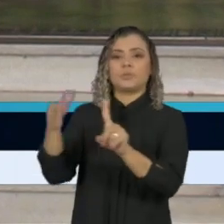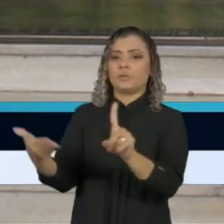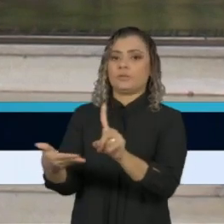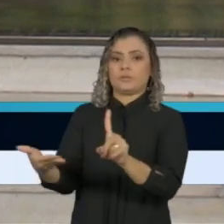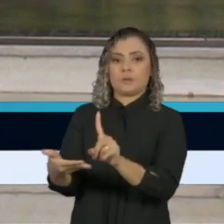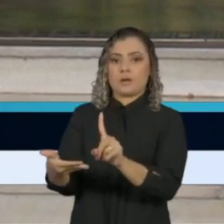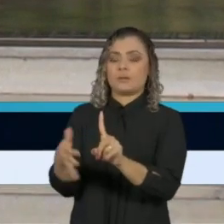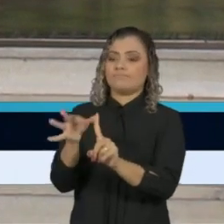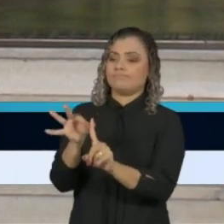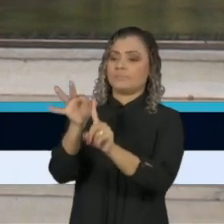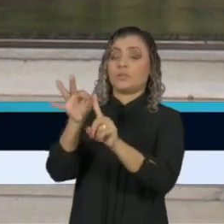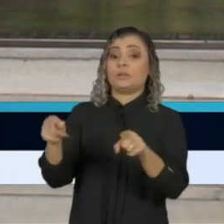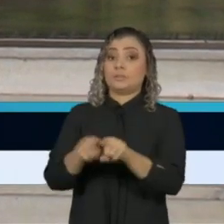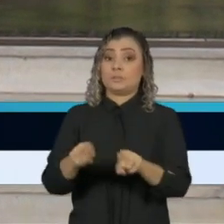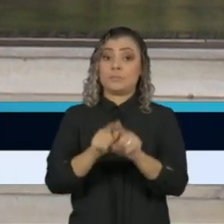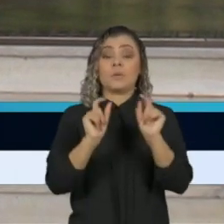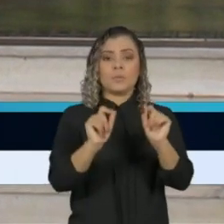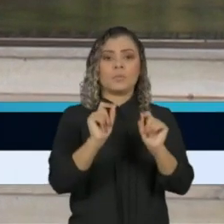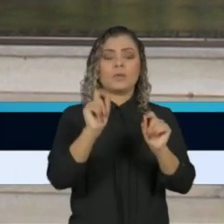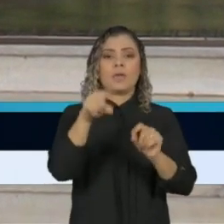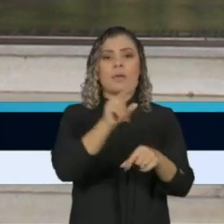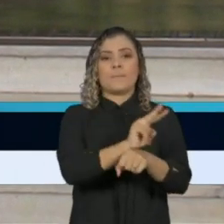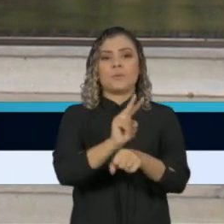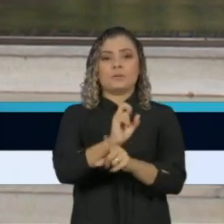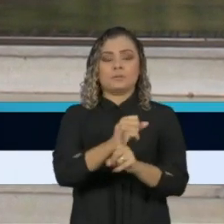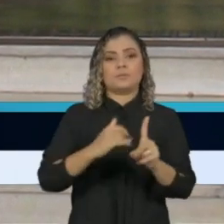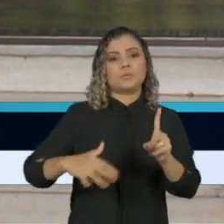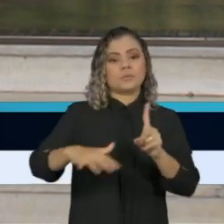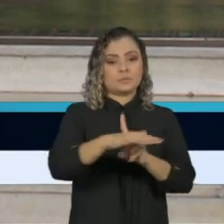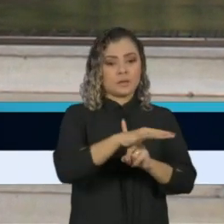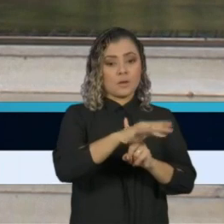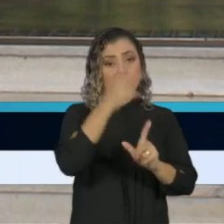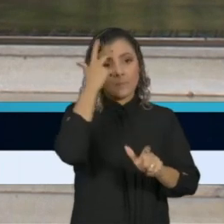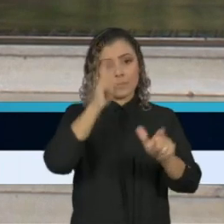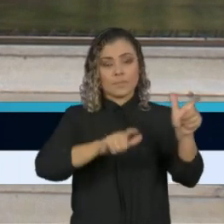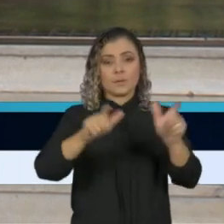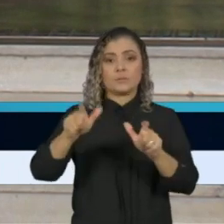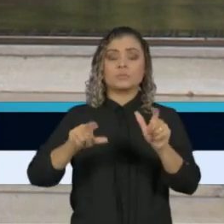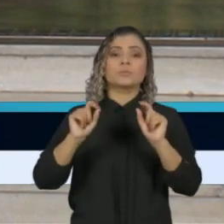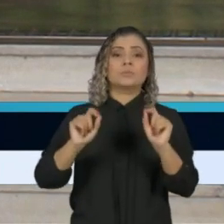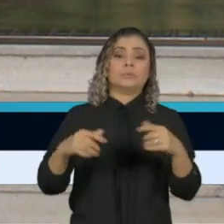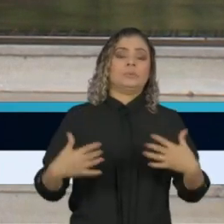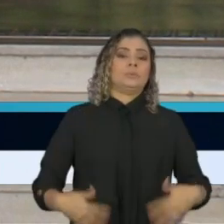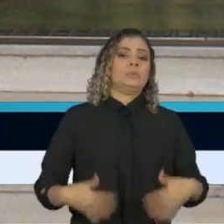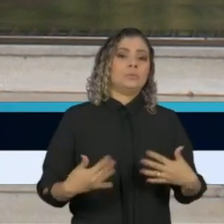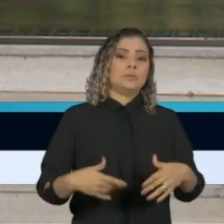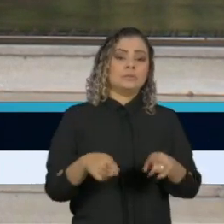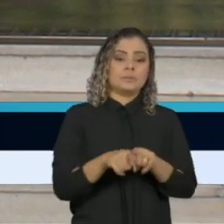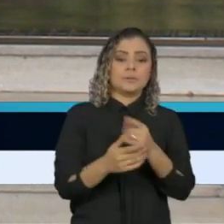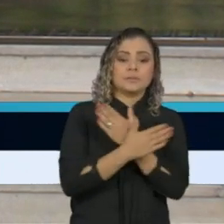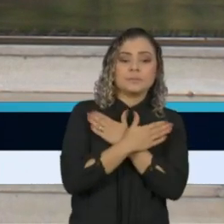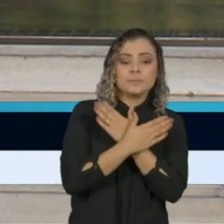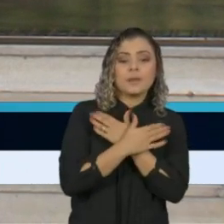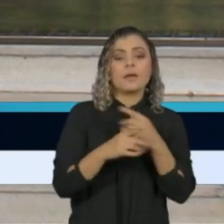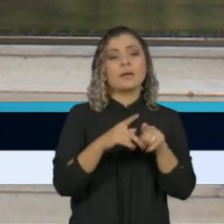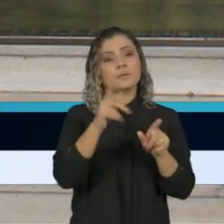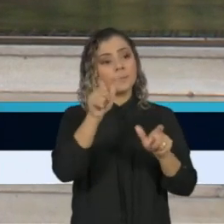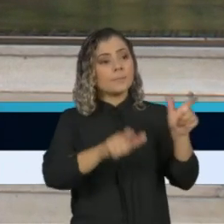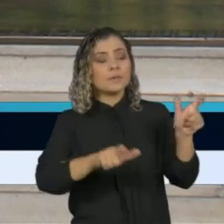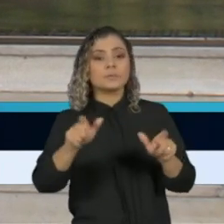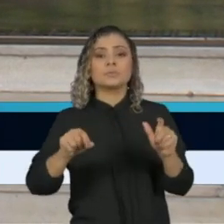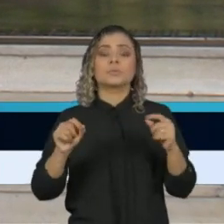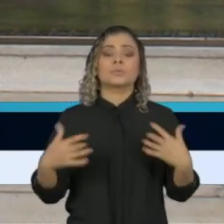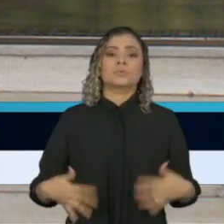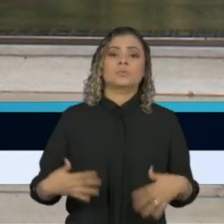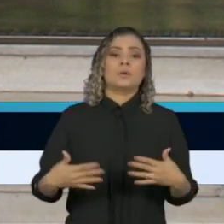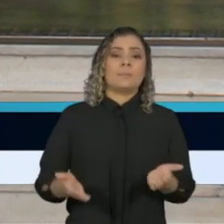E a prioridade também a proteção social para atender os desvalidos, os desempregados e aqueles que estão